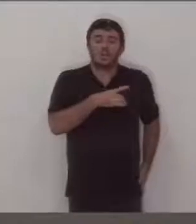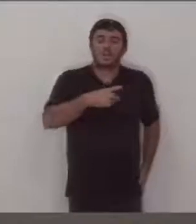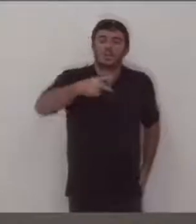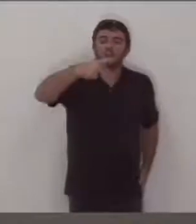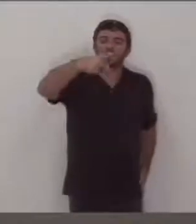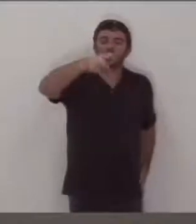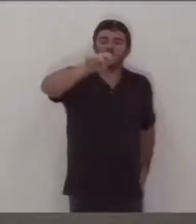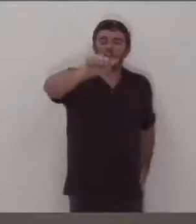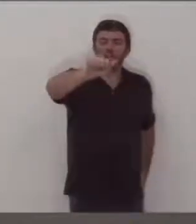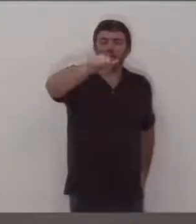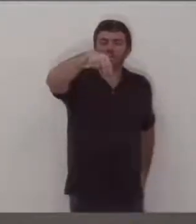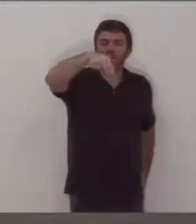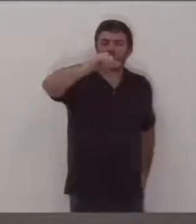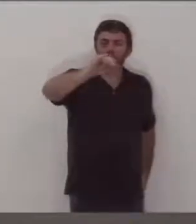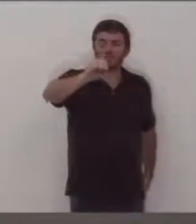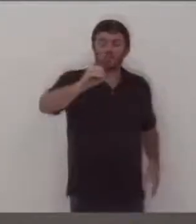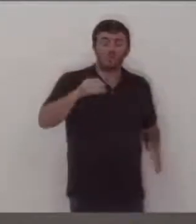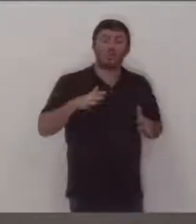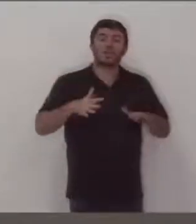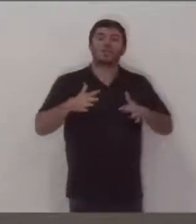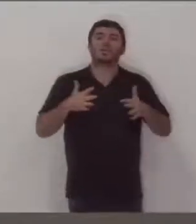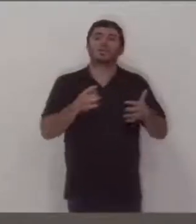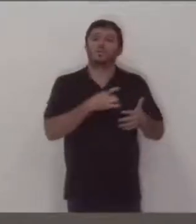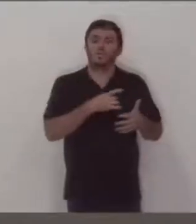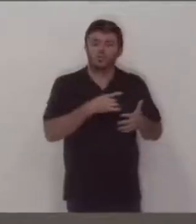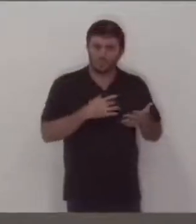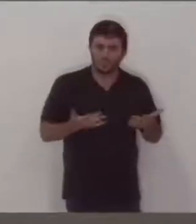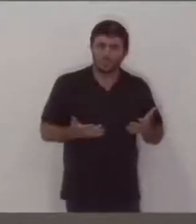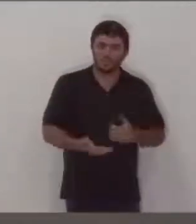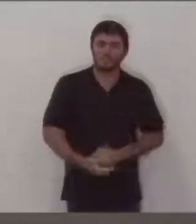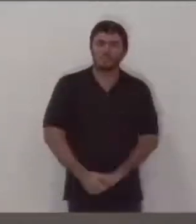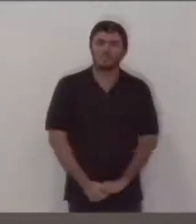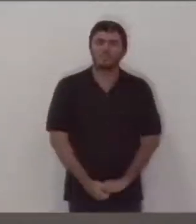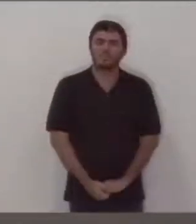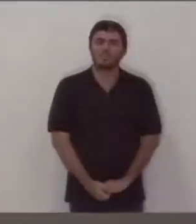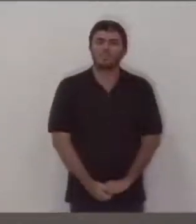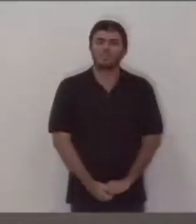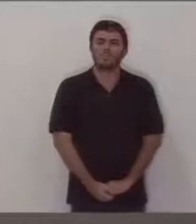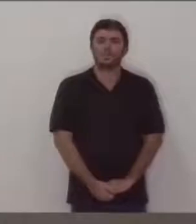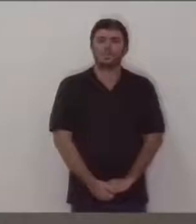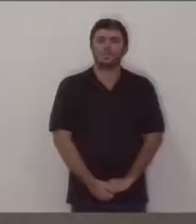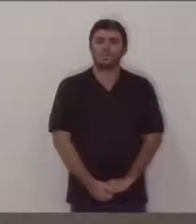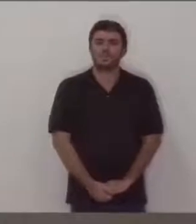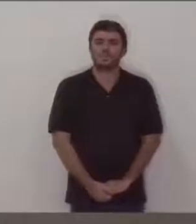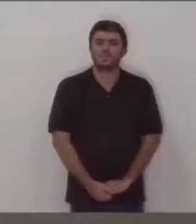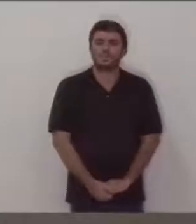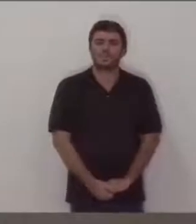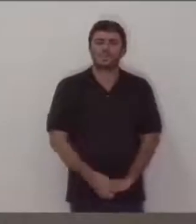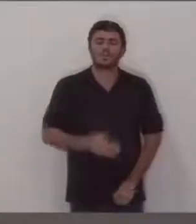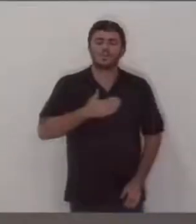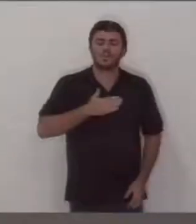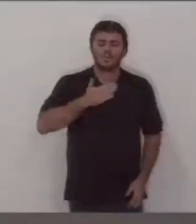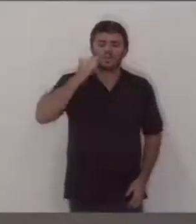das pessoas, não é? Então, essa é o que eu queria destacar na semana. Pensando na questão do plano diretor,